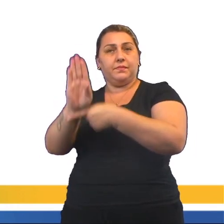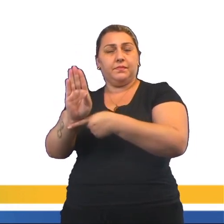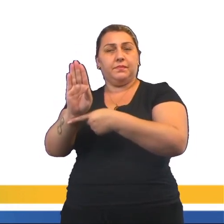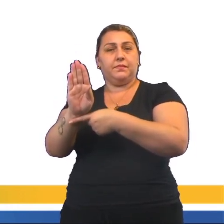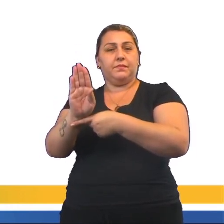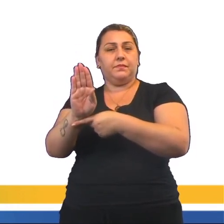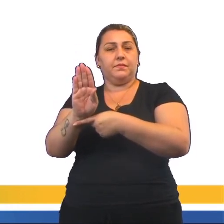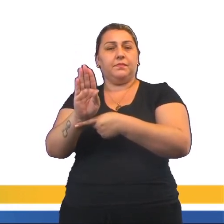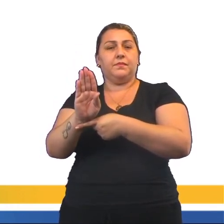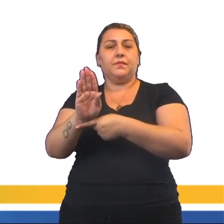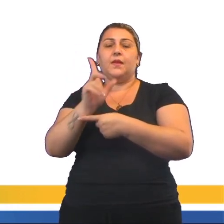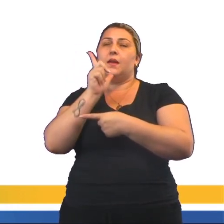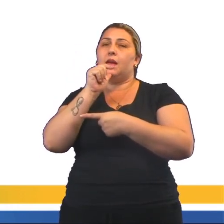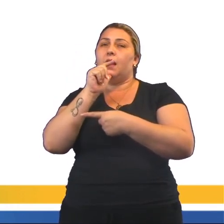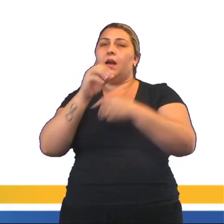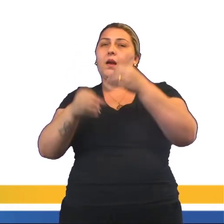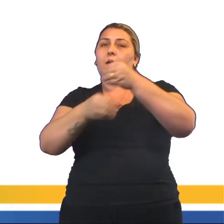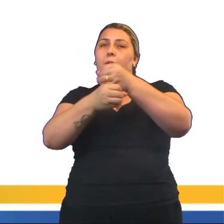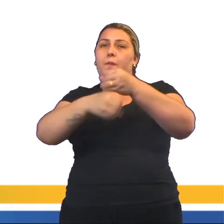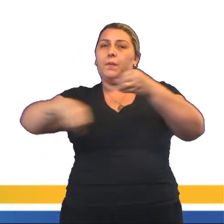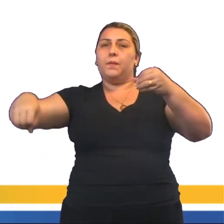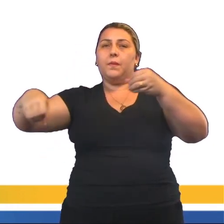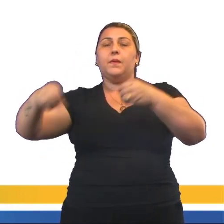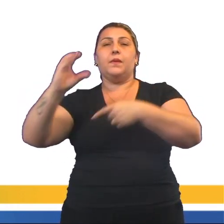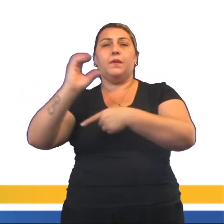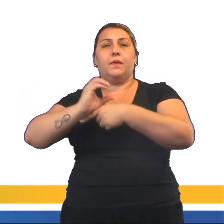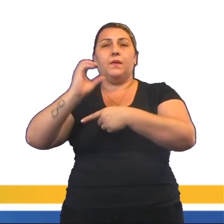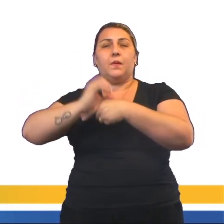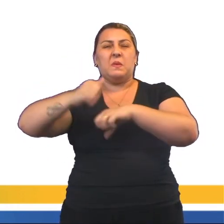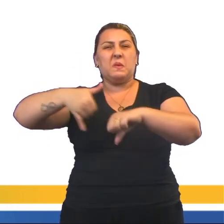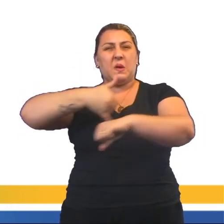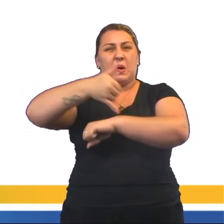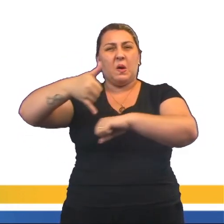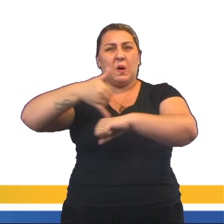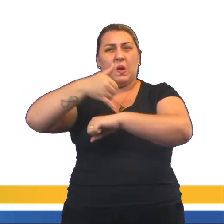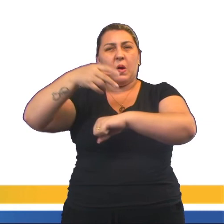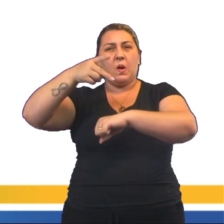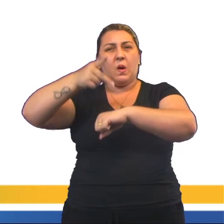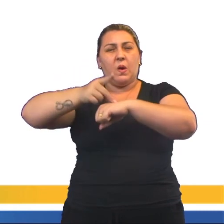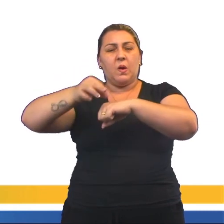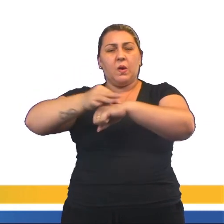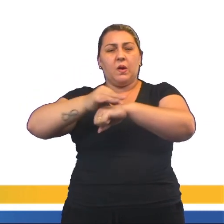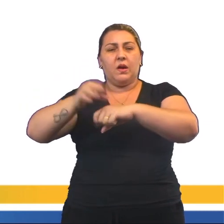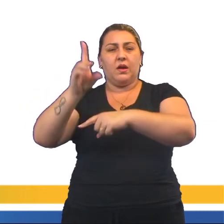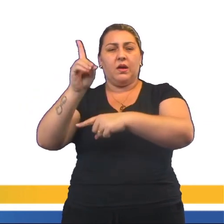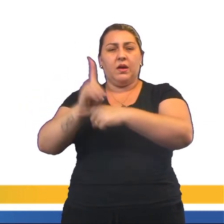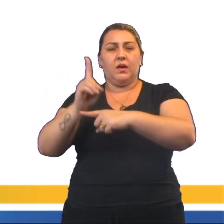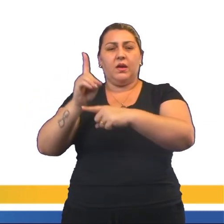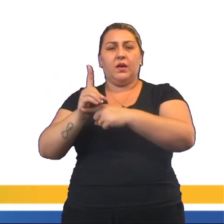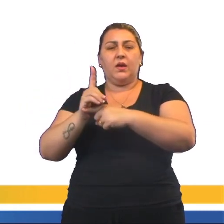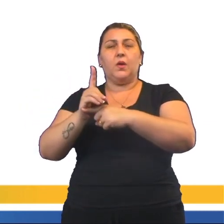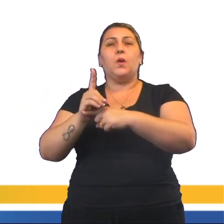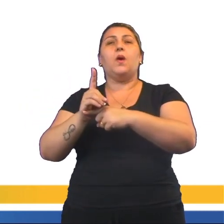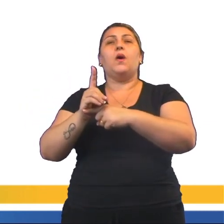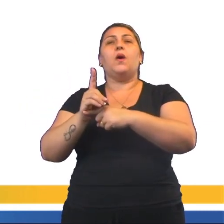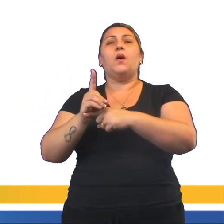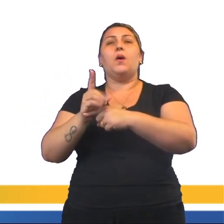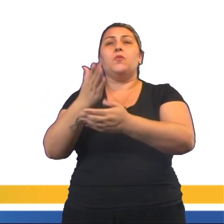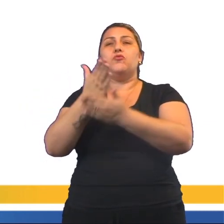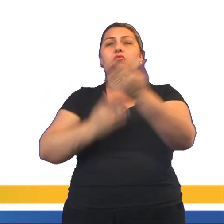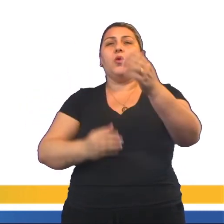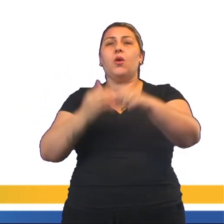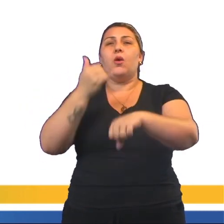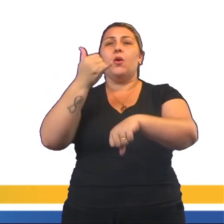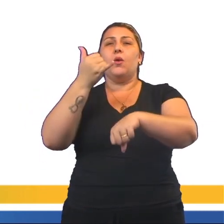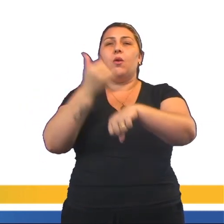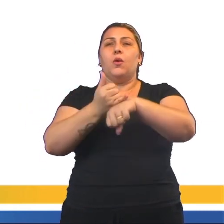plásticas. Letra B, água de esgotos. Letra C, óleo cru de petróleo. Ou letra D, rejeitos de minérios.